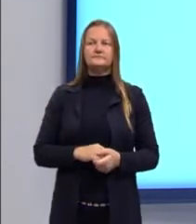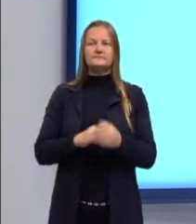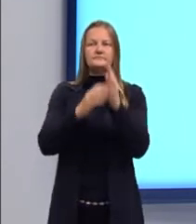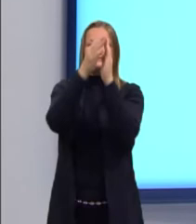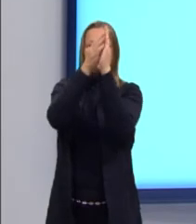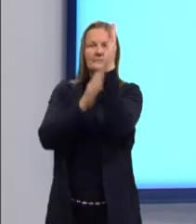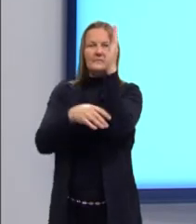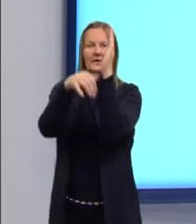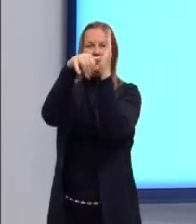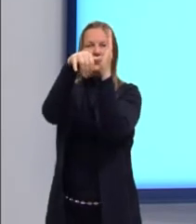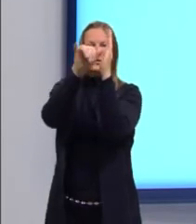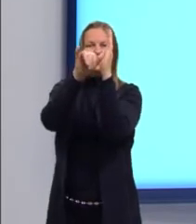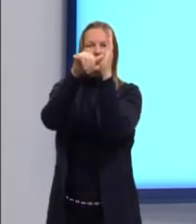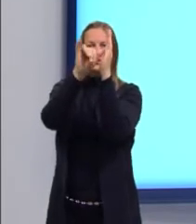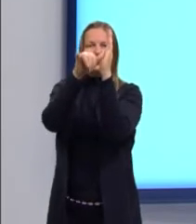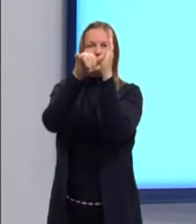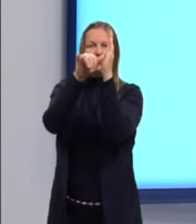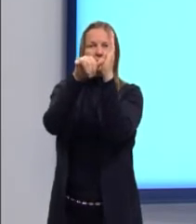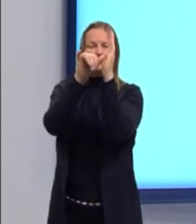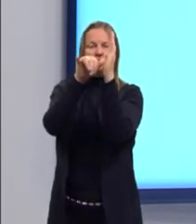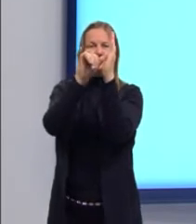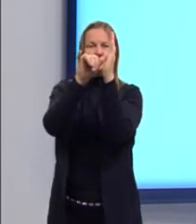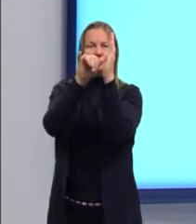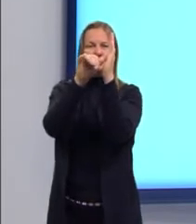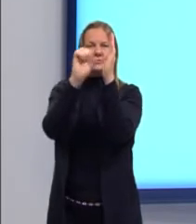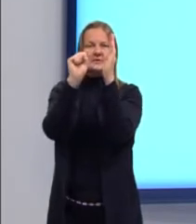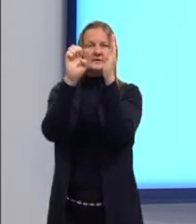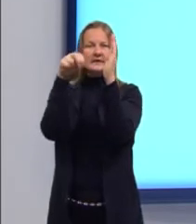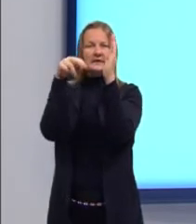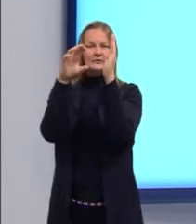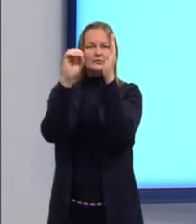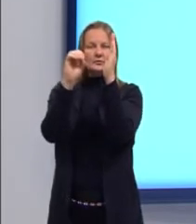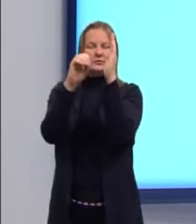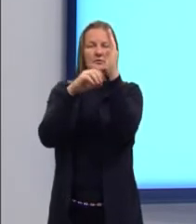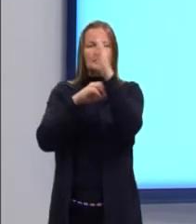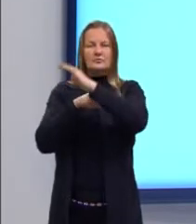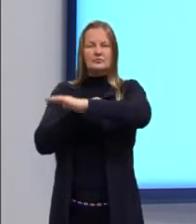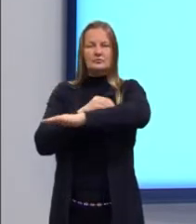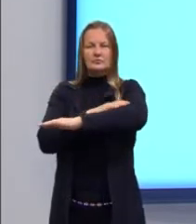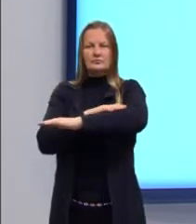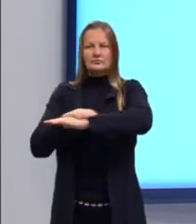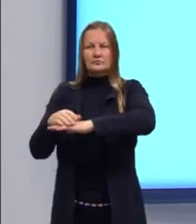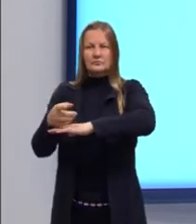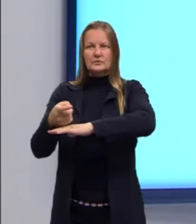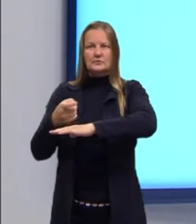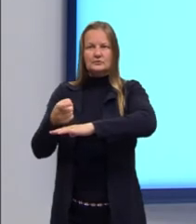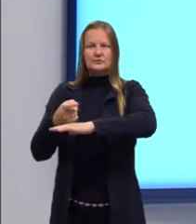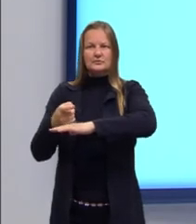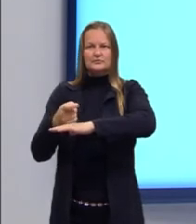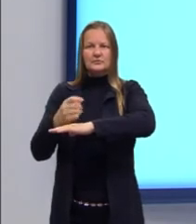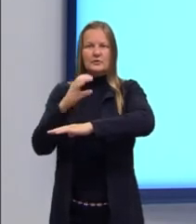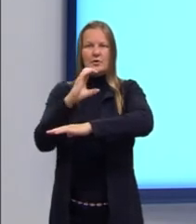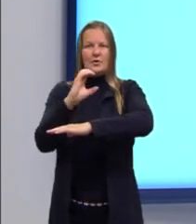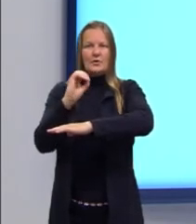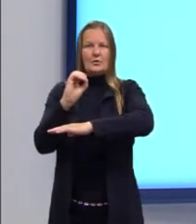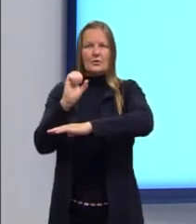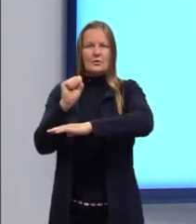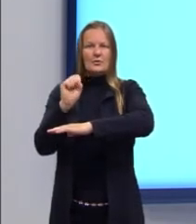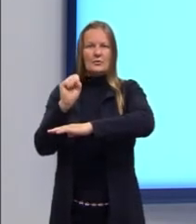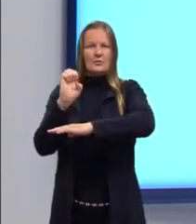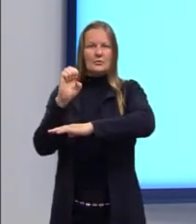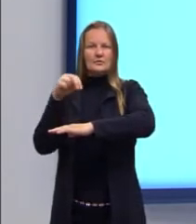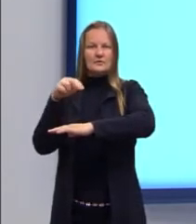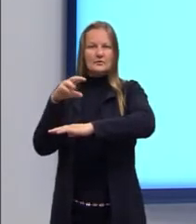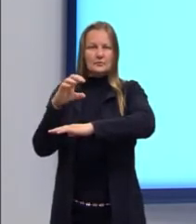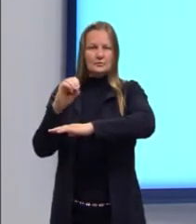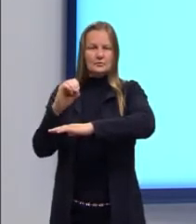vertical é onde nós temos os valores para o seno e o eixo horizontal Onde nós encontramos os valores para